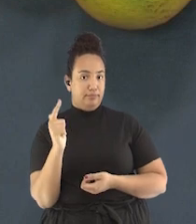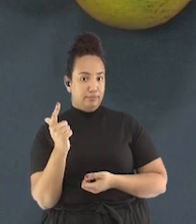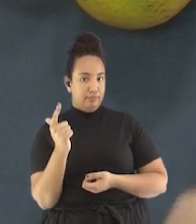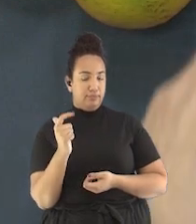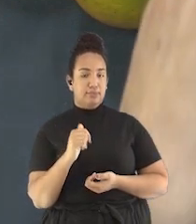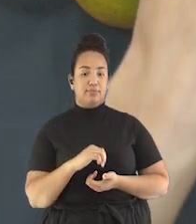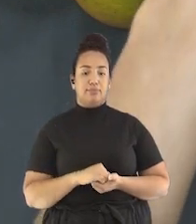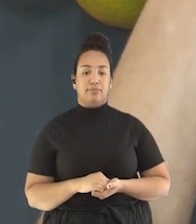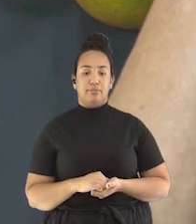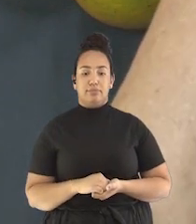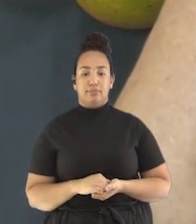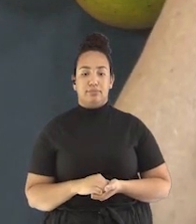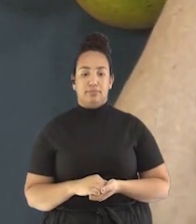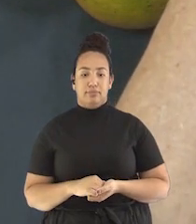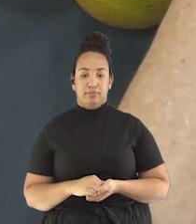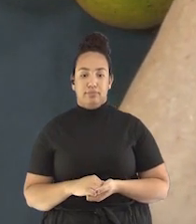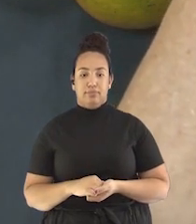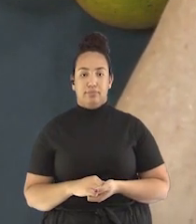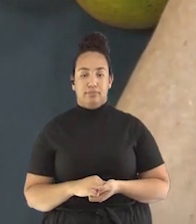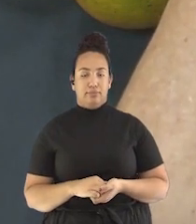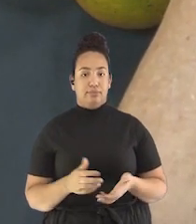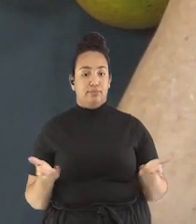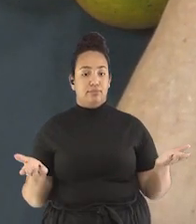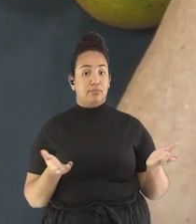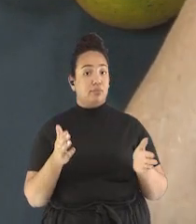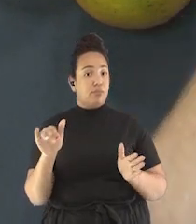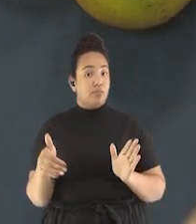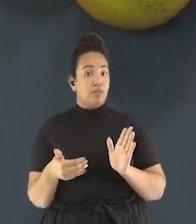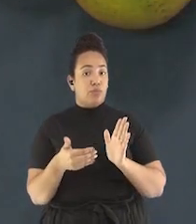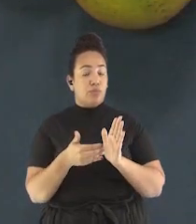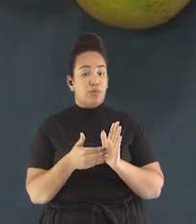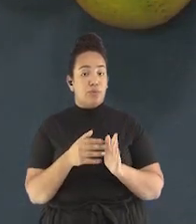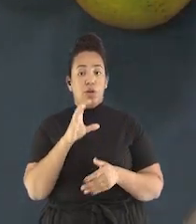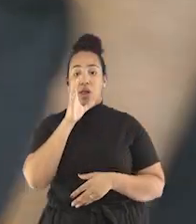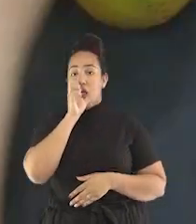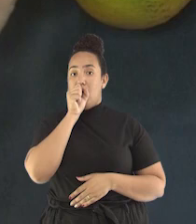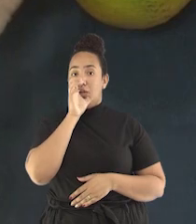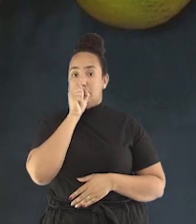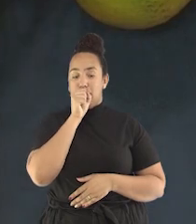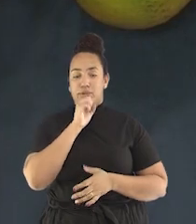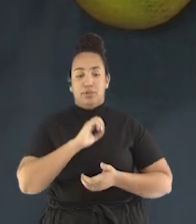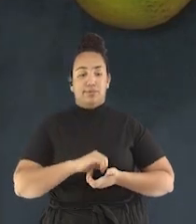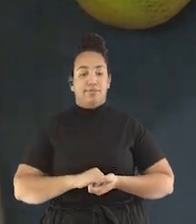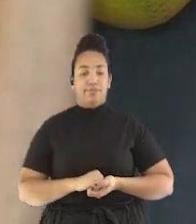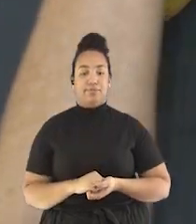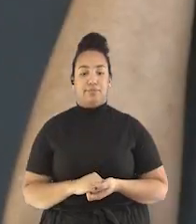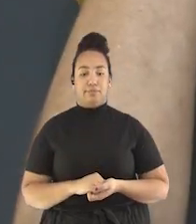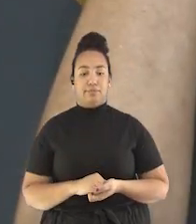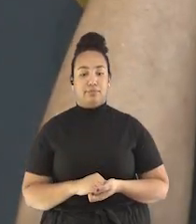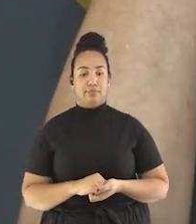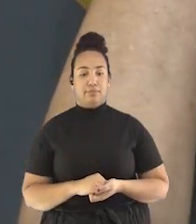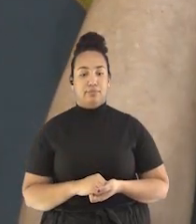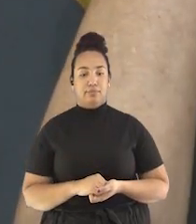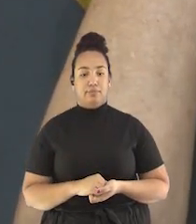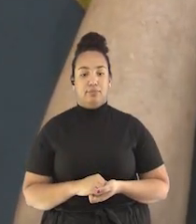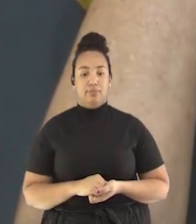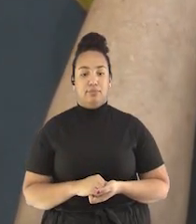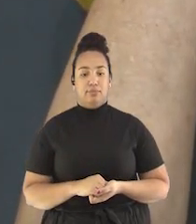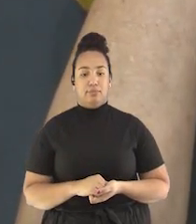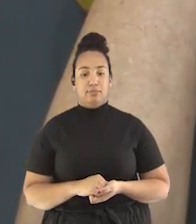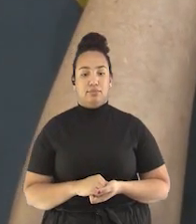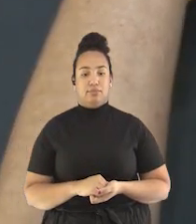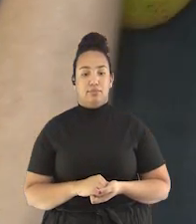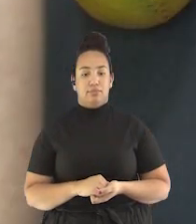213 gramas. E, por fim, agora as 3 laranjas. Vamos colocar elas